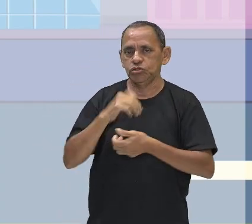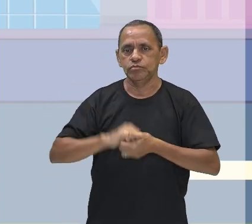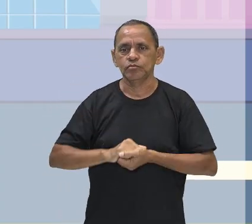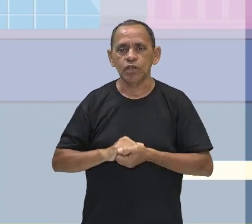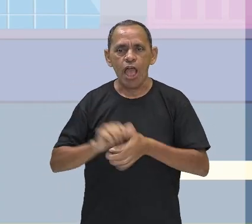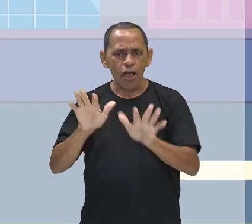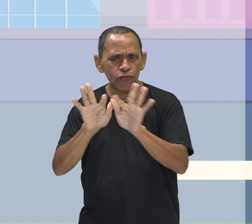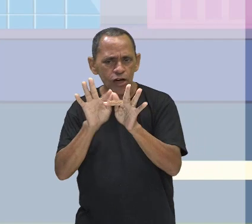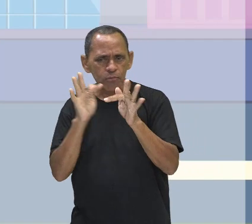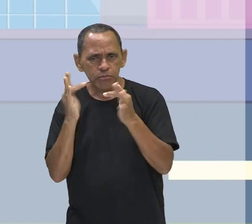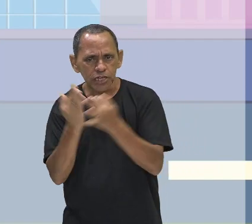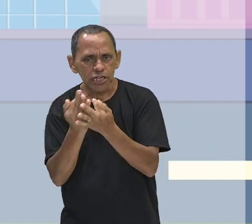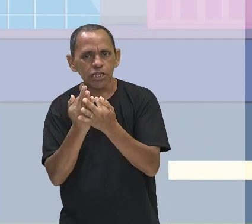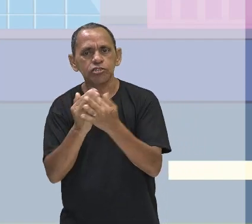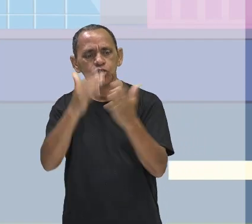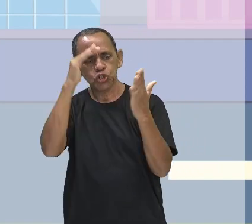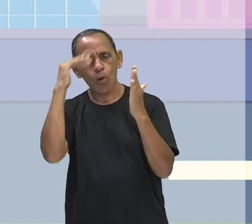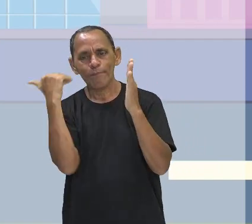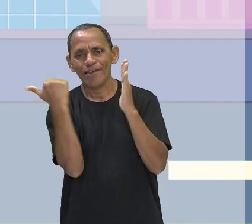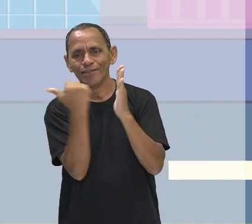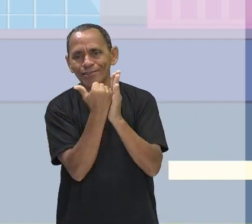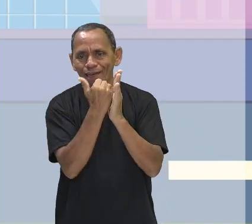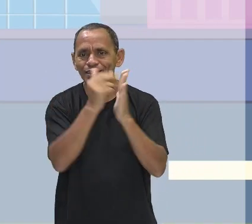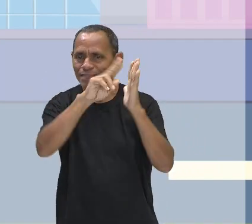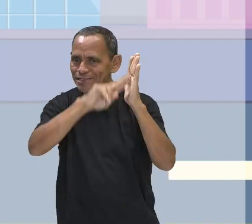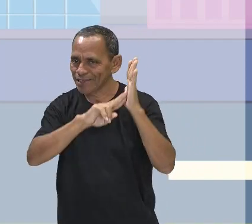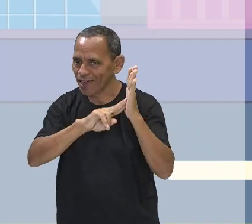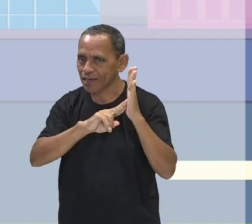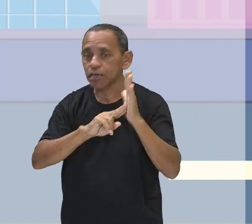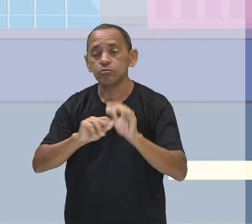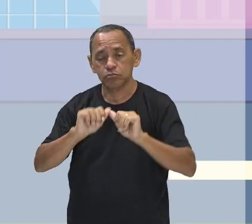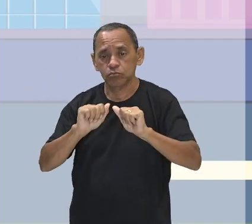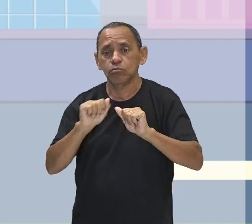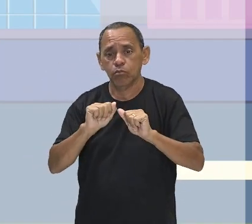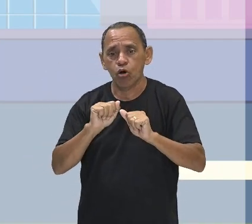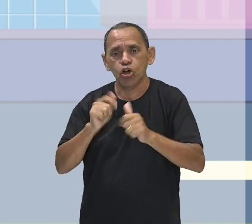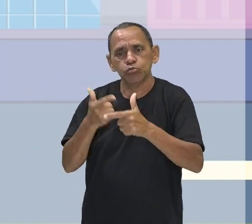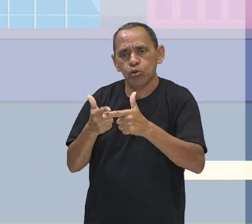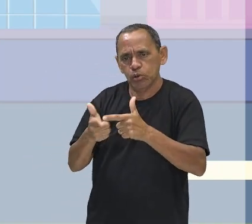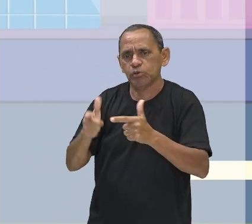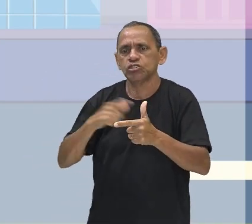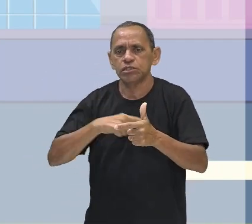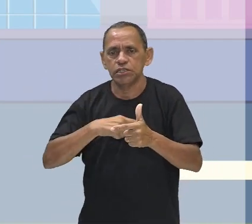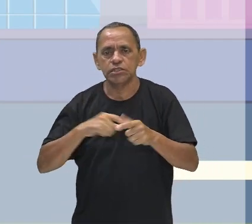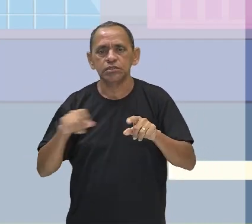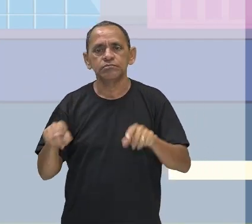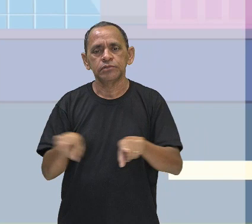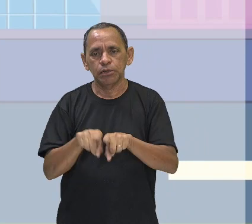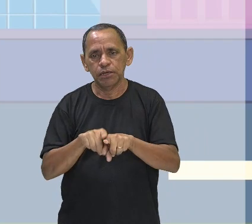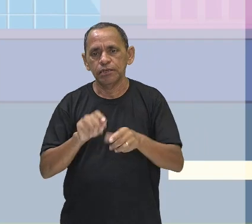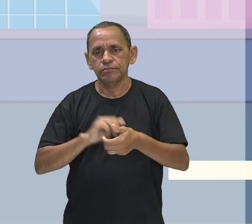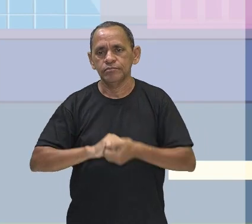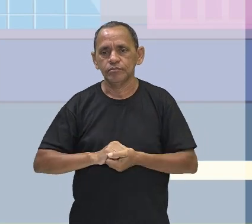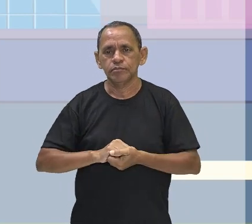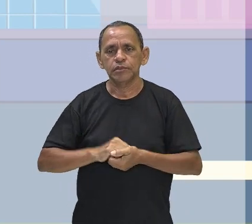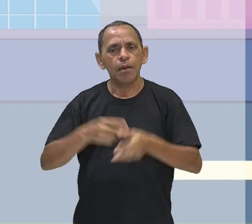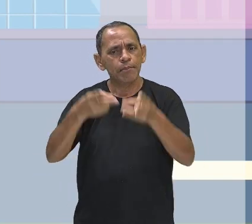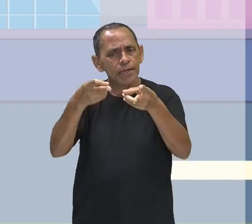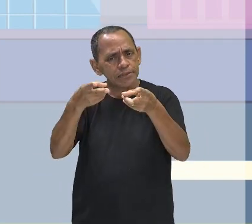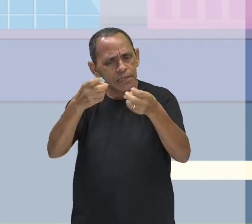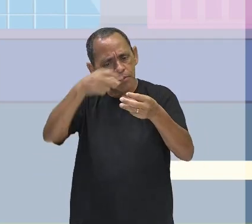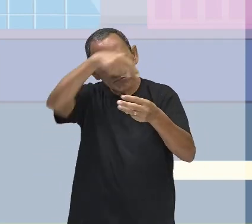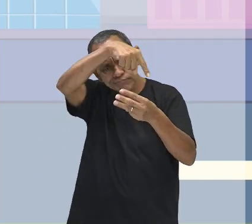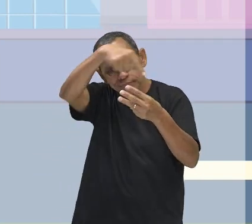cumprem essa determinação legal, elas podem ser punidas. Percebam aí as 3 características do